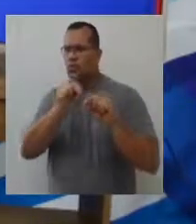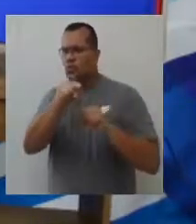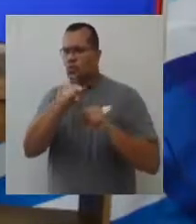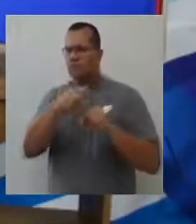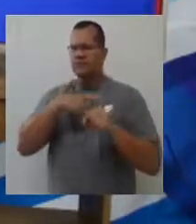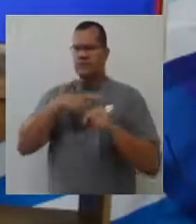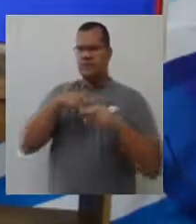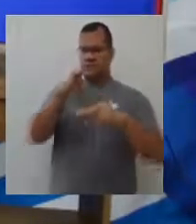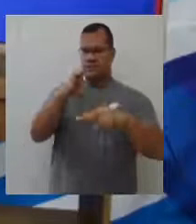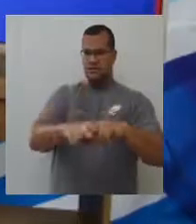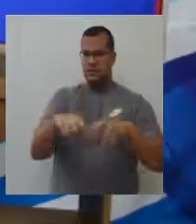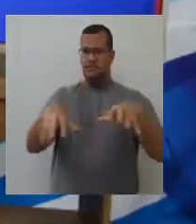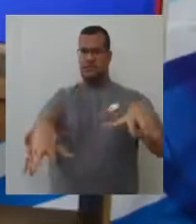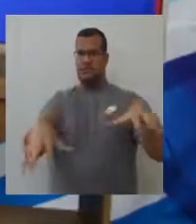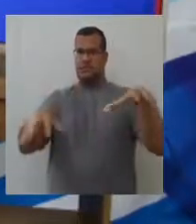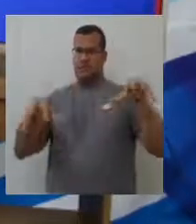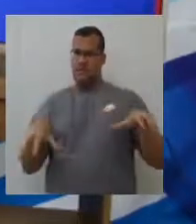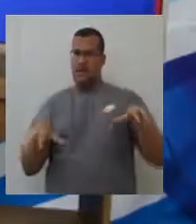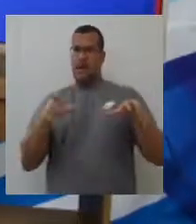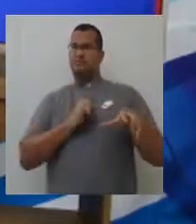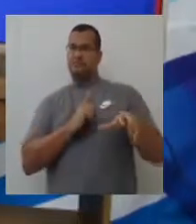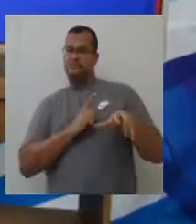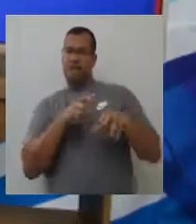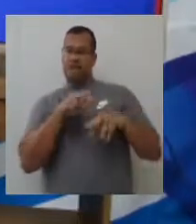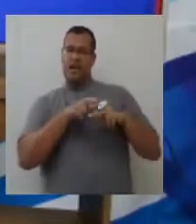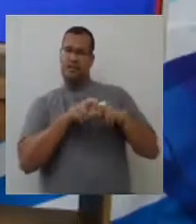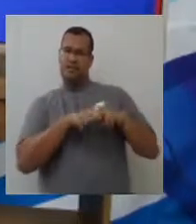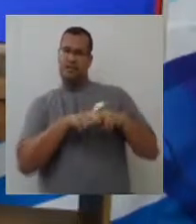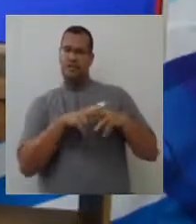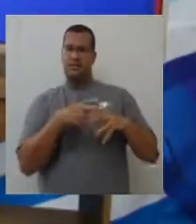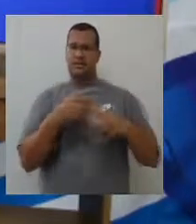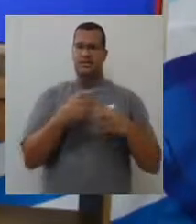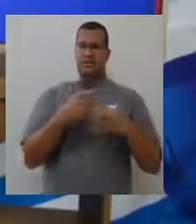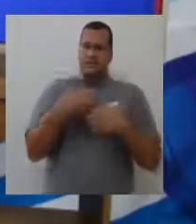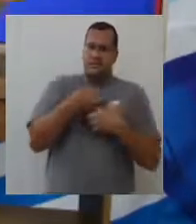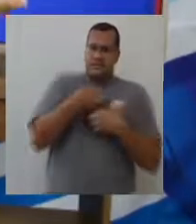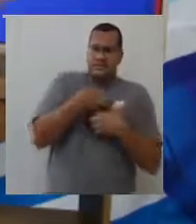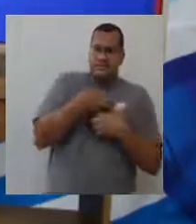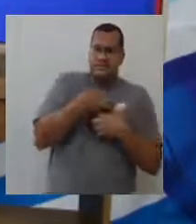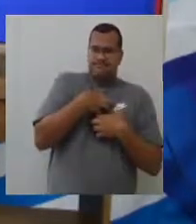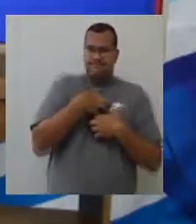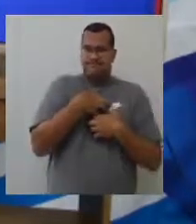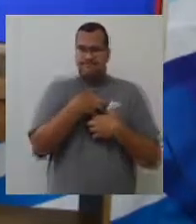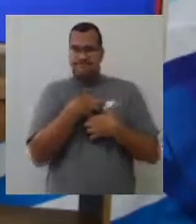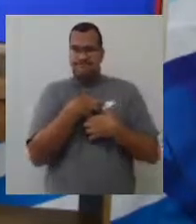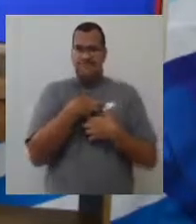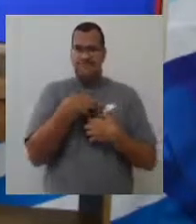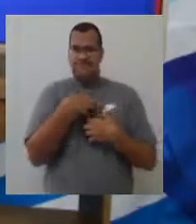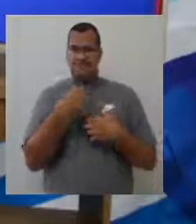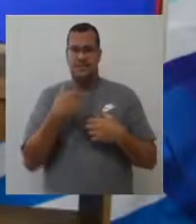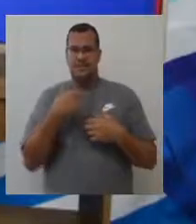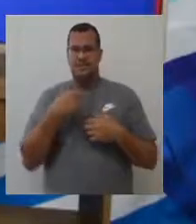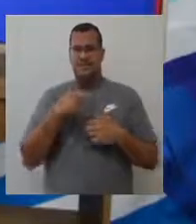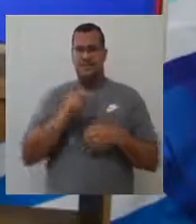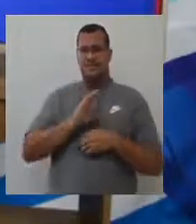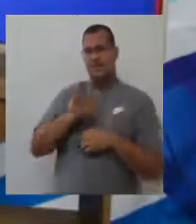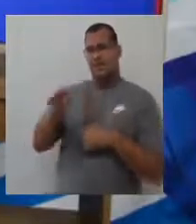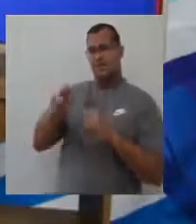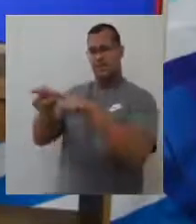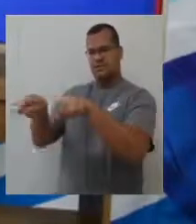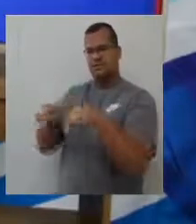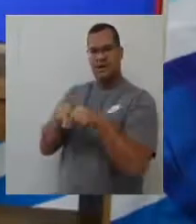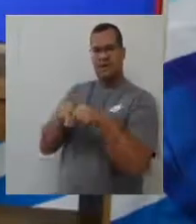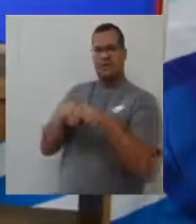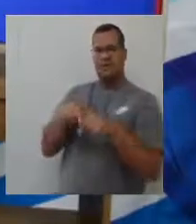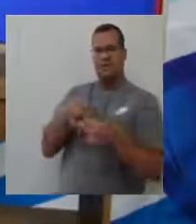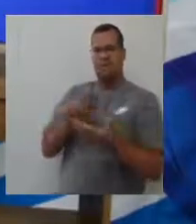que está sentado no sofá, está sentado na cadeira. Essa dor, que dor, Flávio? Que quando você chega em sala de aula, você não